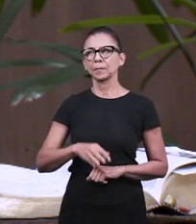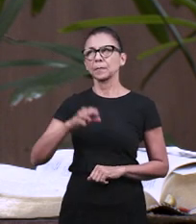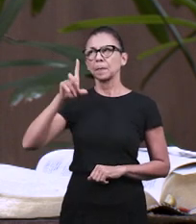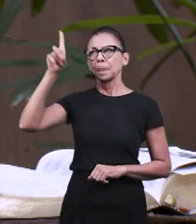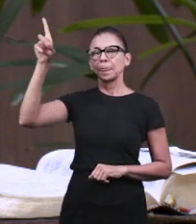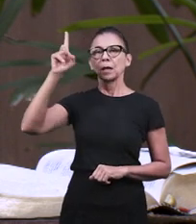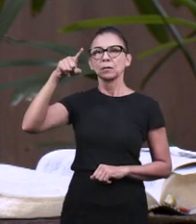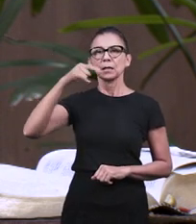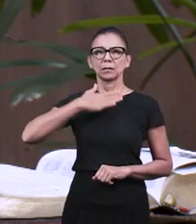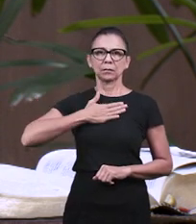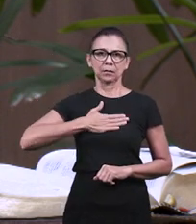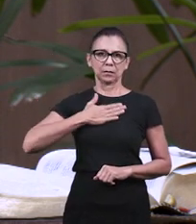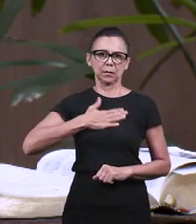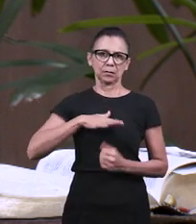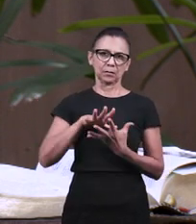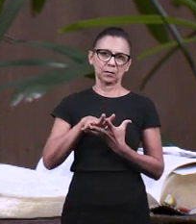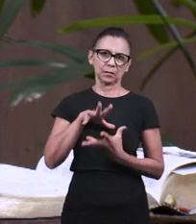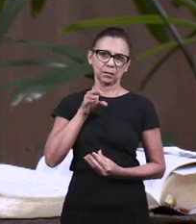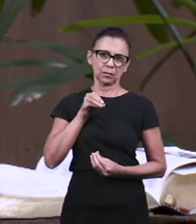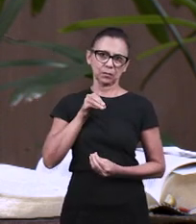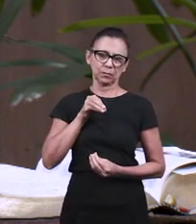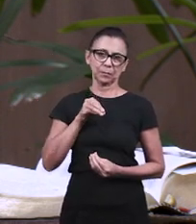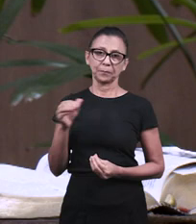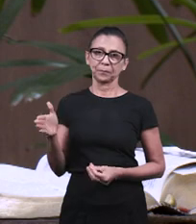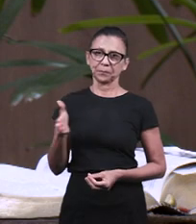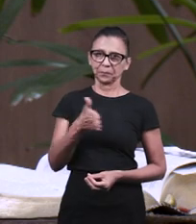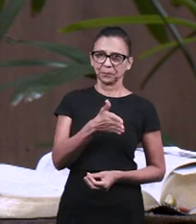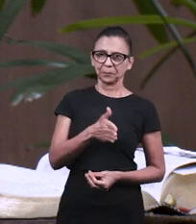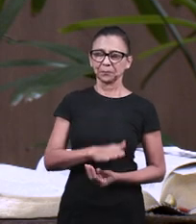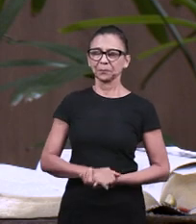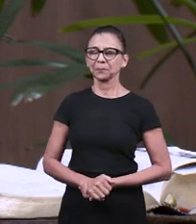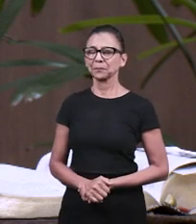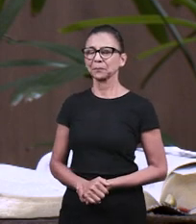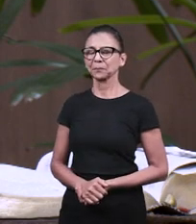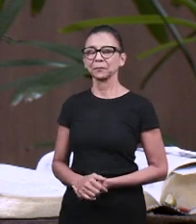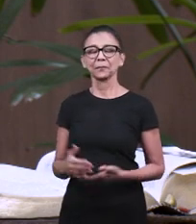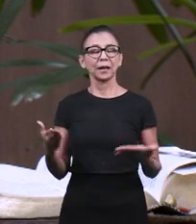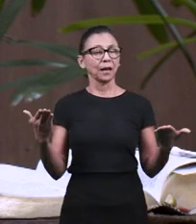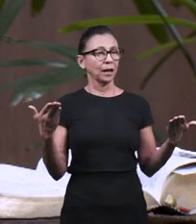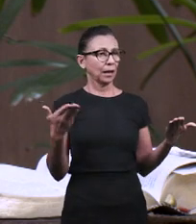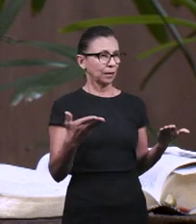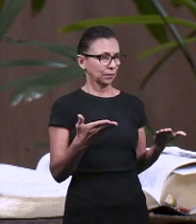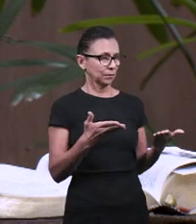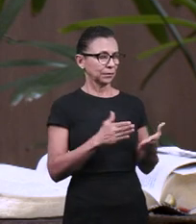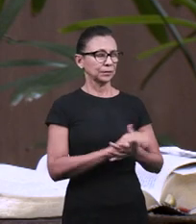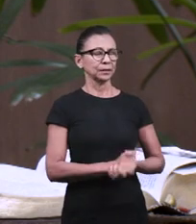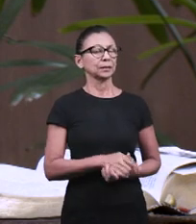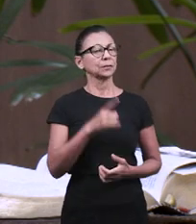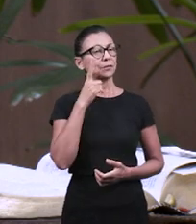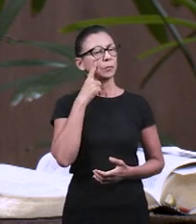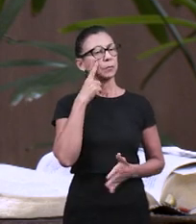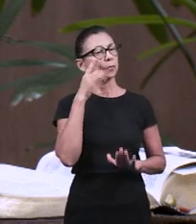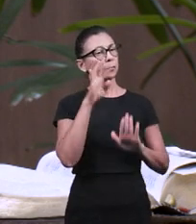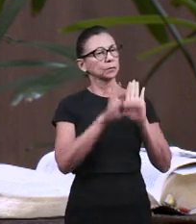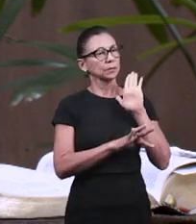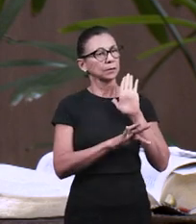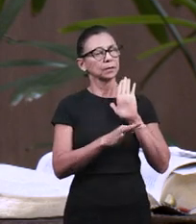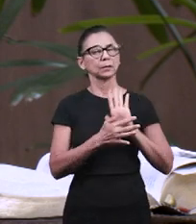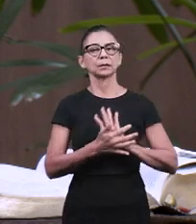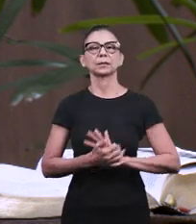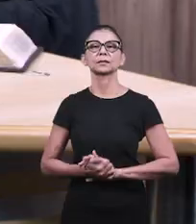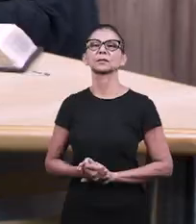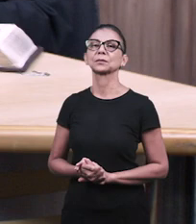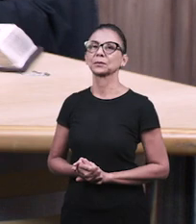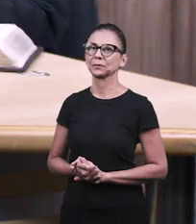descanso para as nossas almas. Agora, pastor Josias, eu gostaria de entrar no texto. Sim, nós